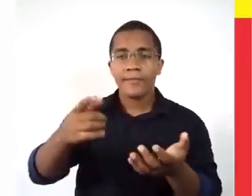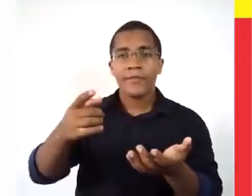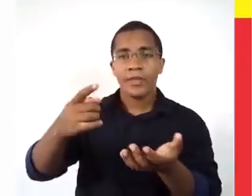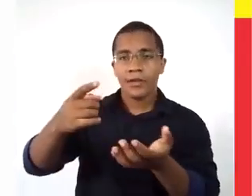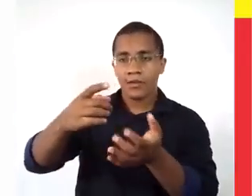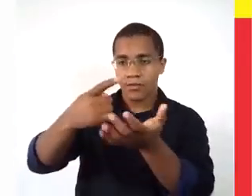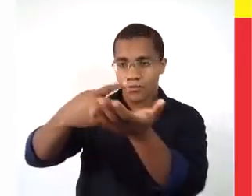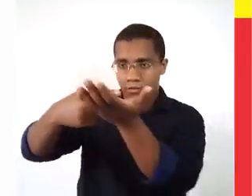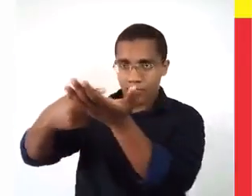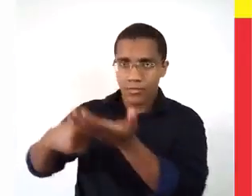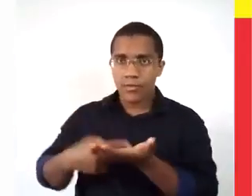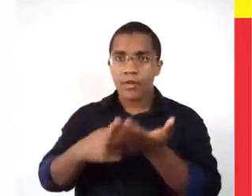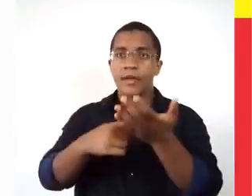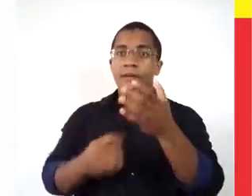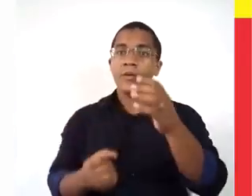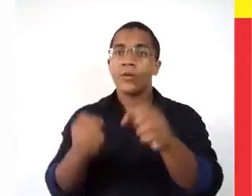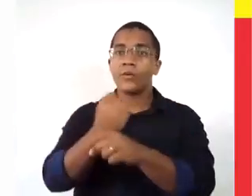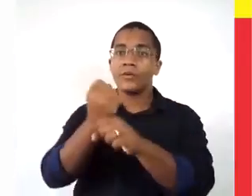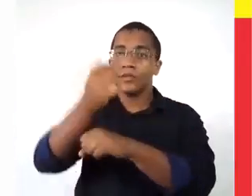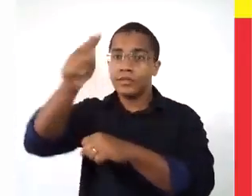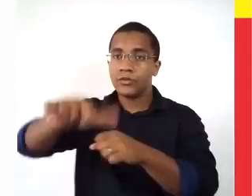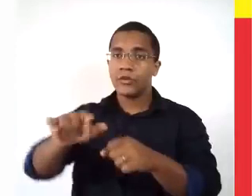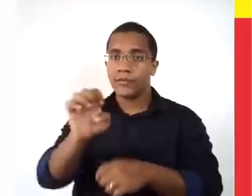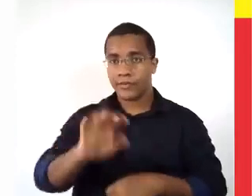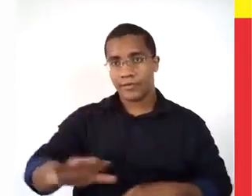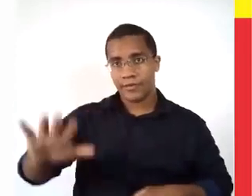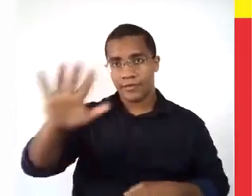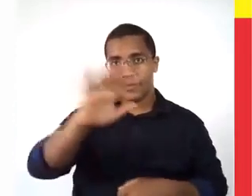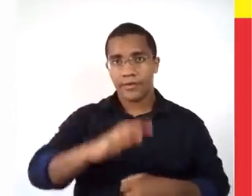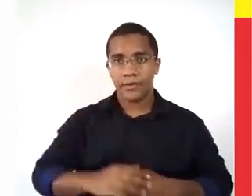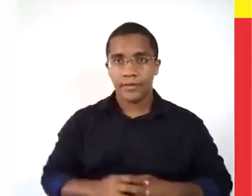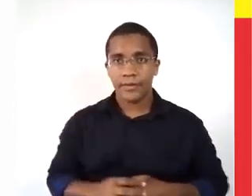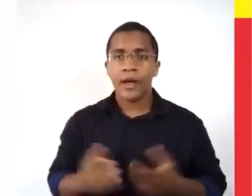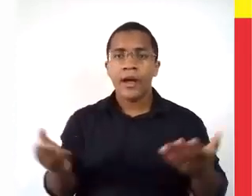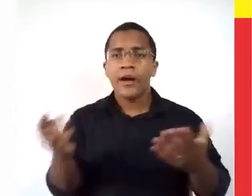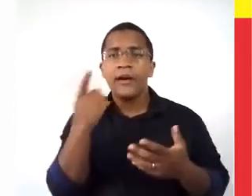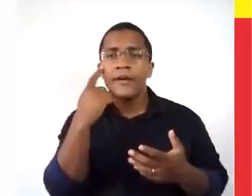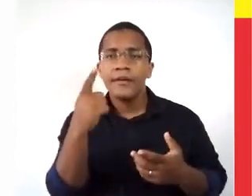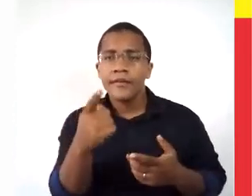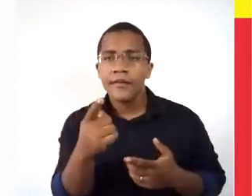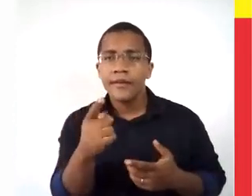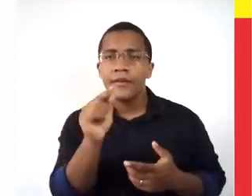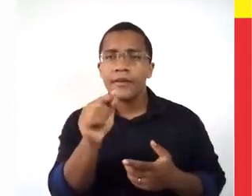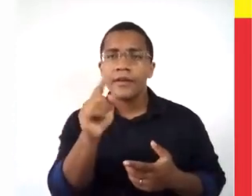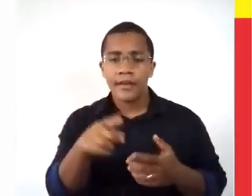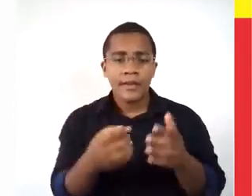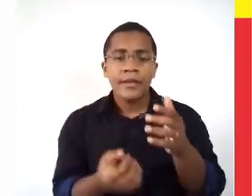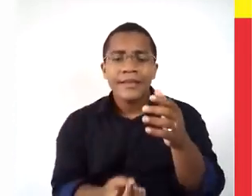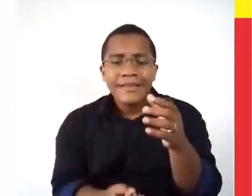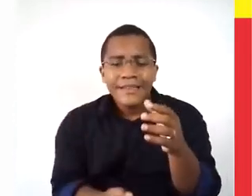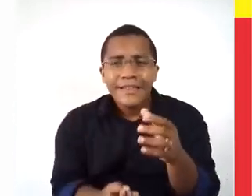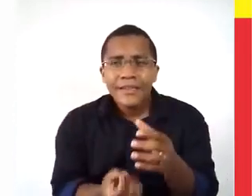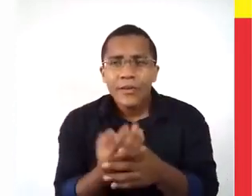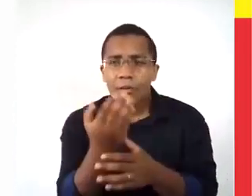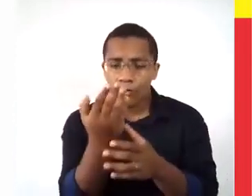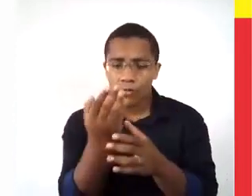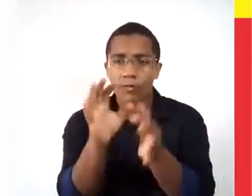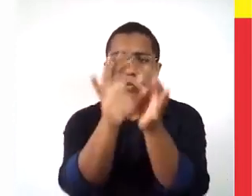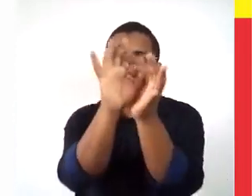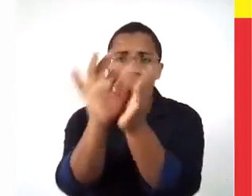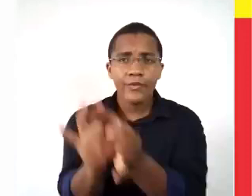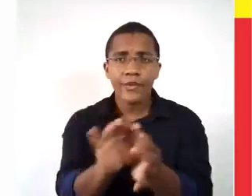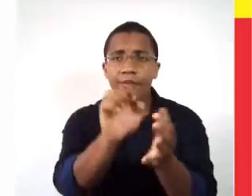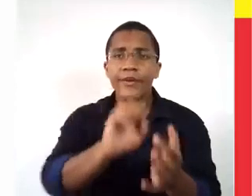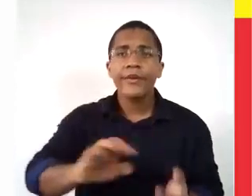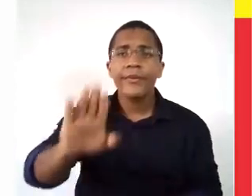nessa próxima imagem que vocês veem o início da formação da União, o embrião da União